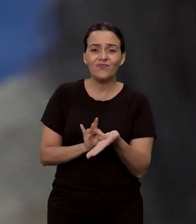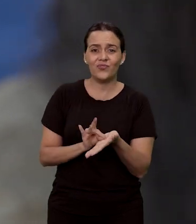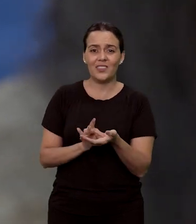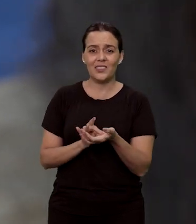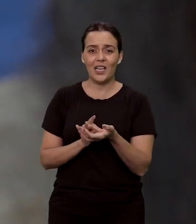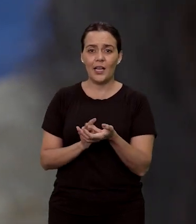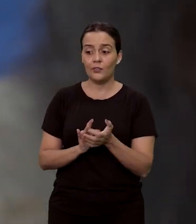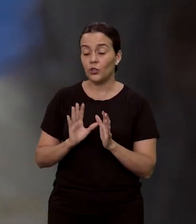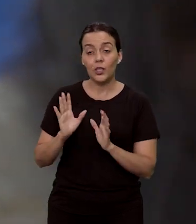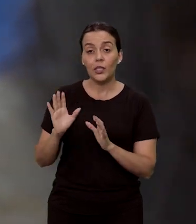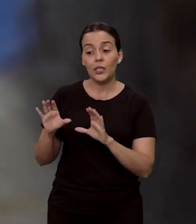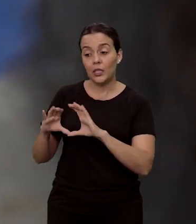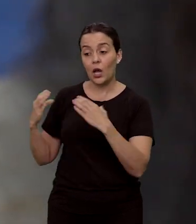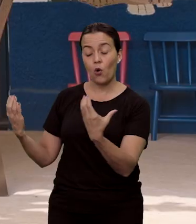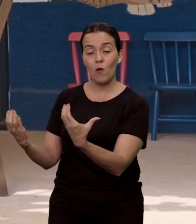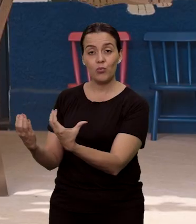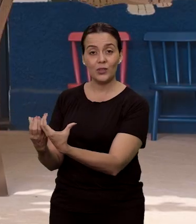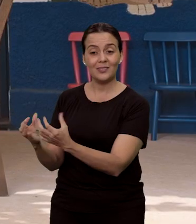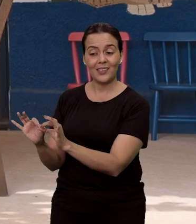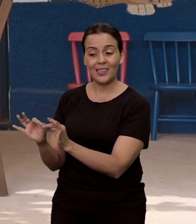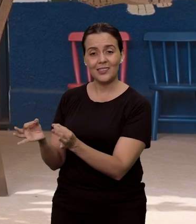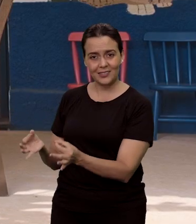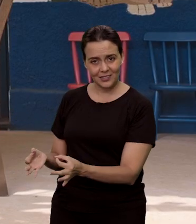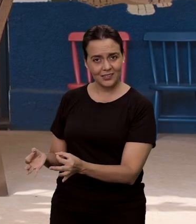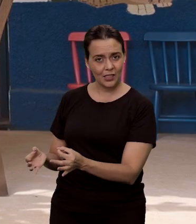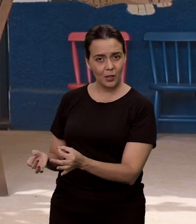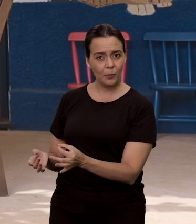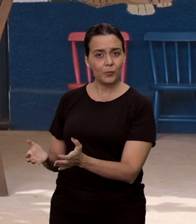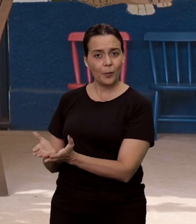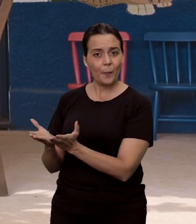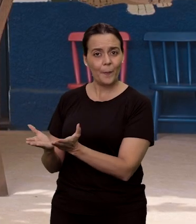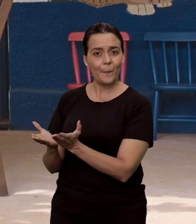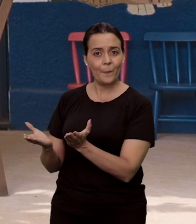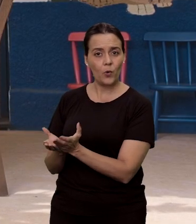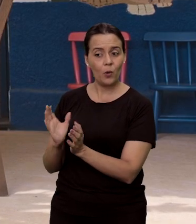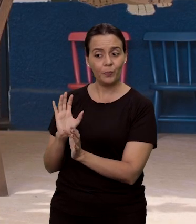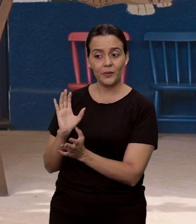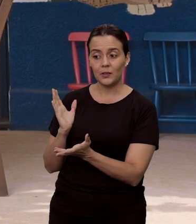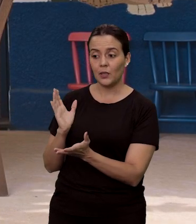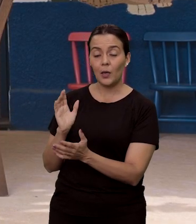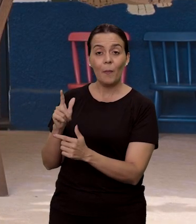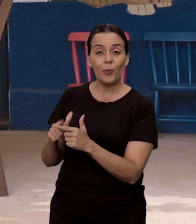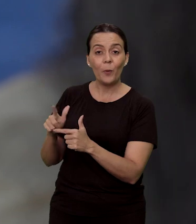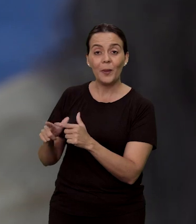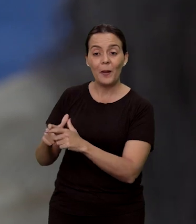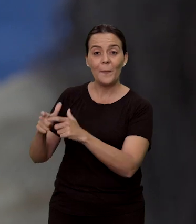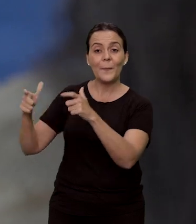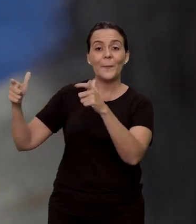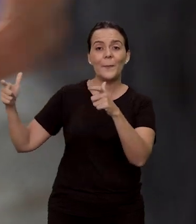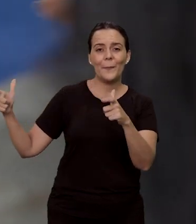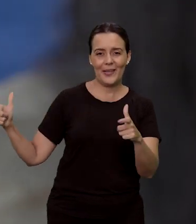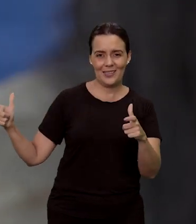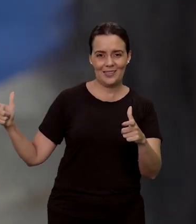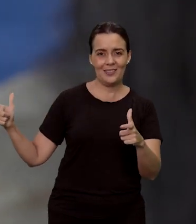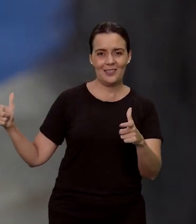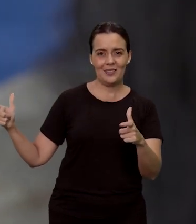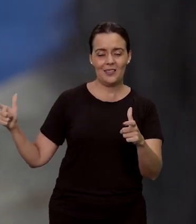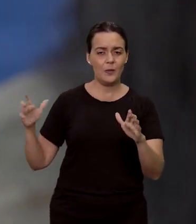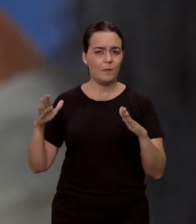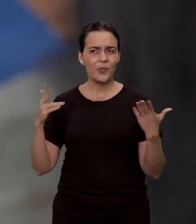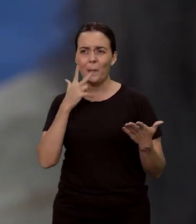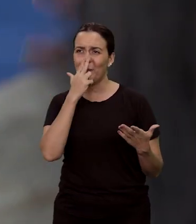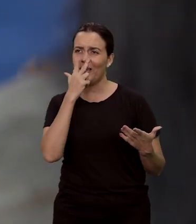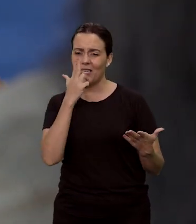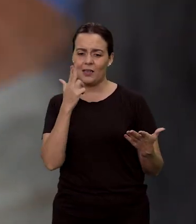as comunidades mais vulnerabilizadas. Mas não são essas comunidades que estão sendo representadas. Então é como se a gente tivesse